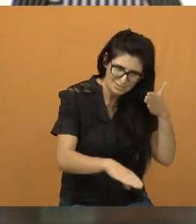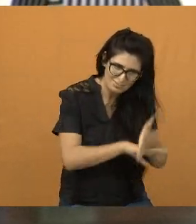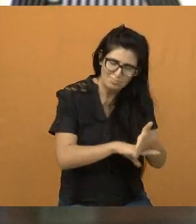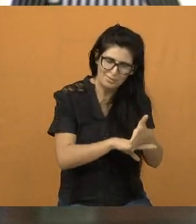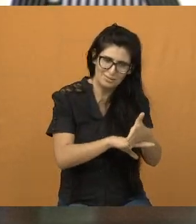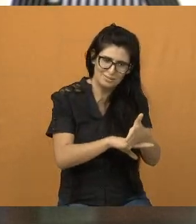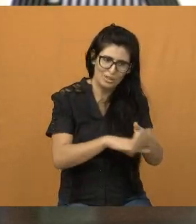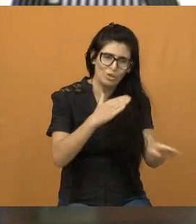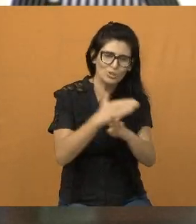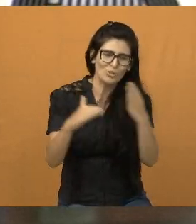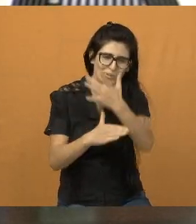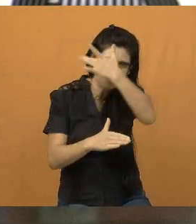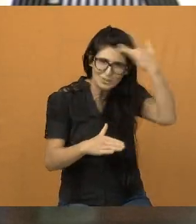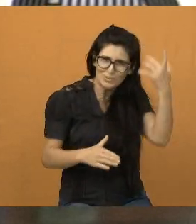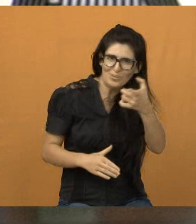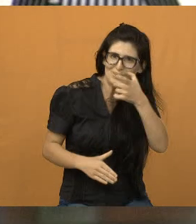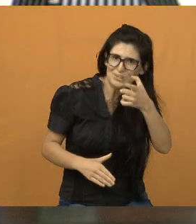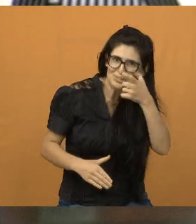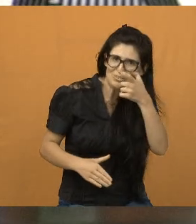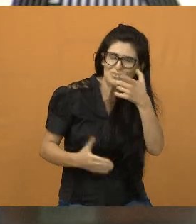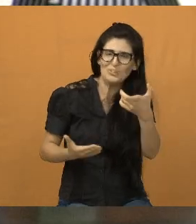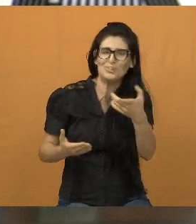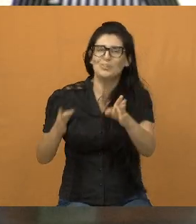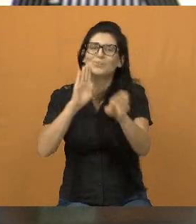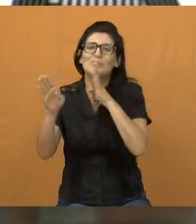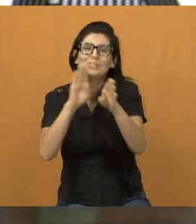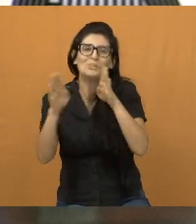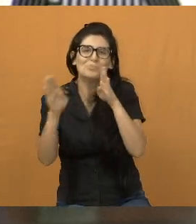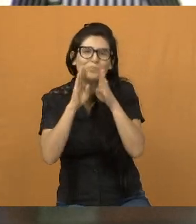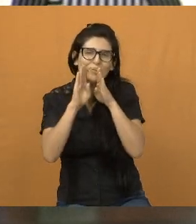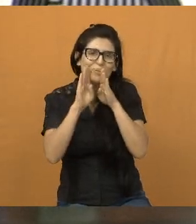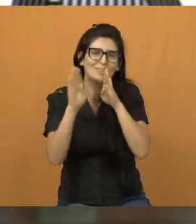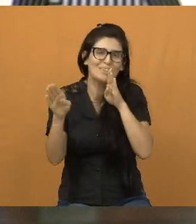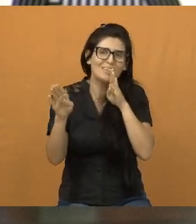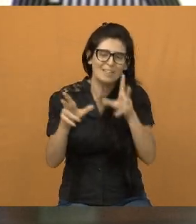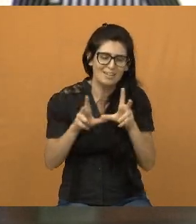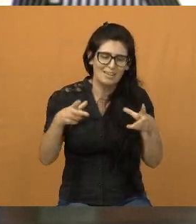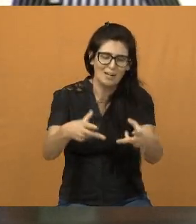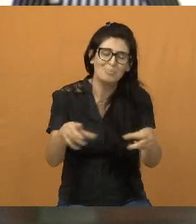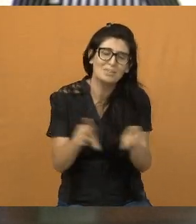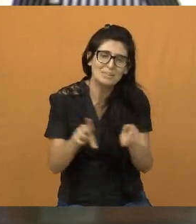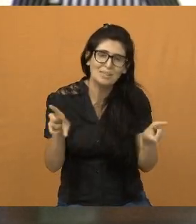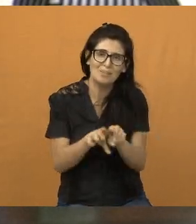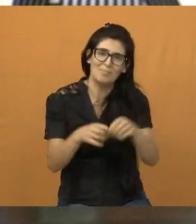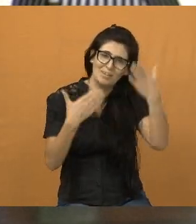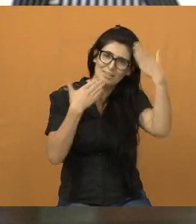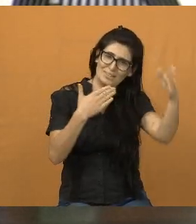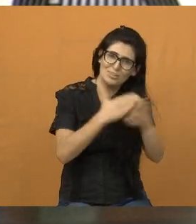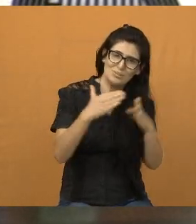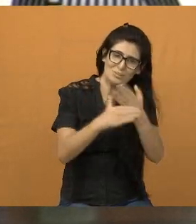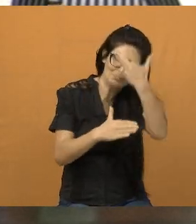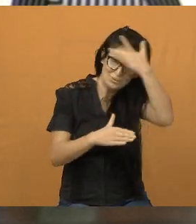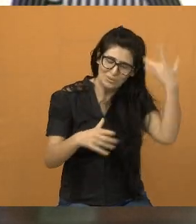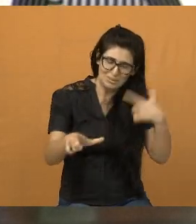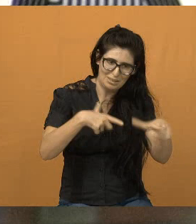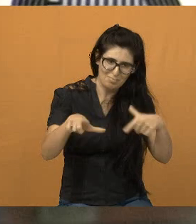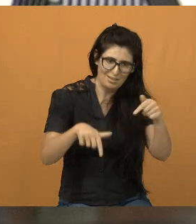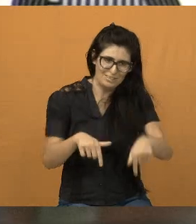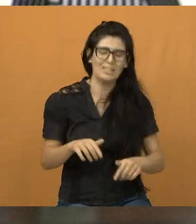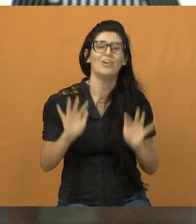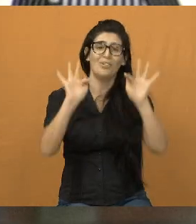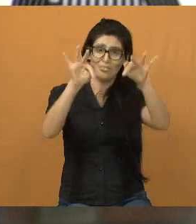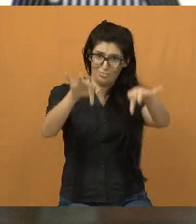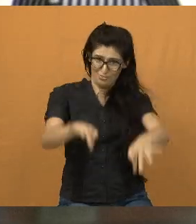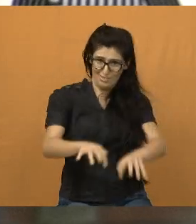todos os telespectadores e o que nos acompanham pelo Facebook. Agradecemos também os trabalhadores da casa aqui presentes e declaro